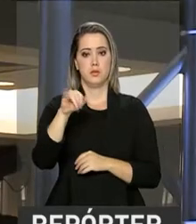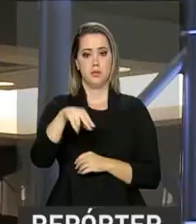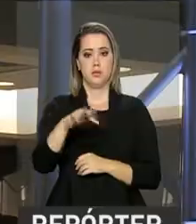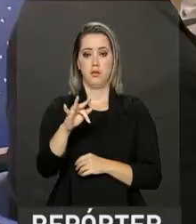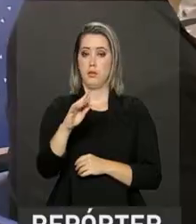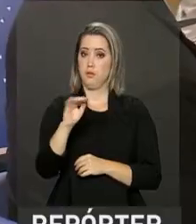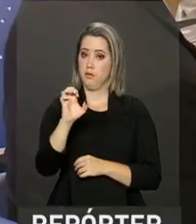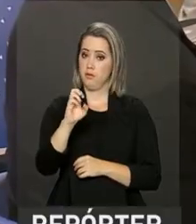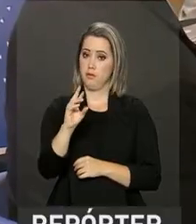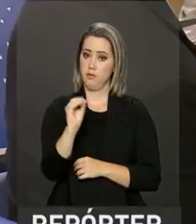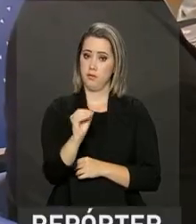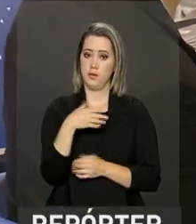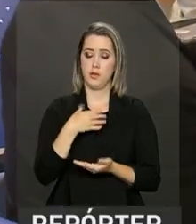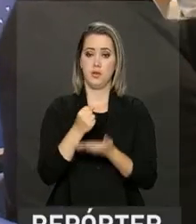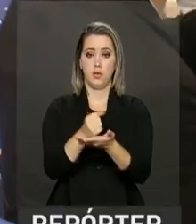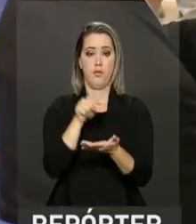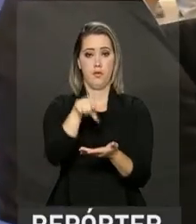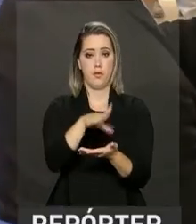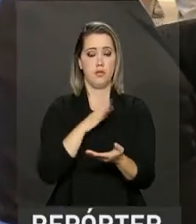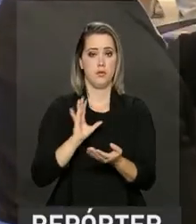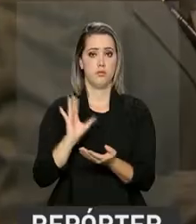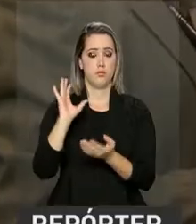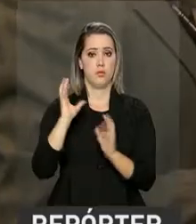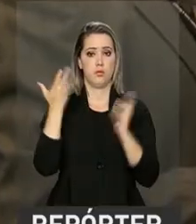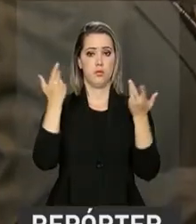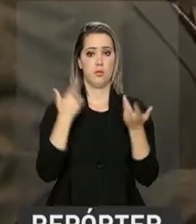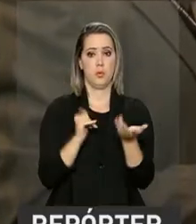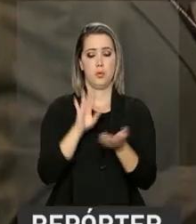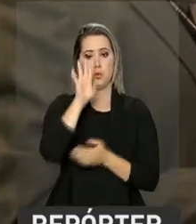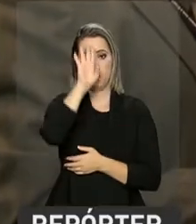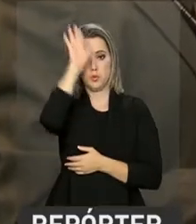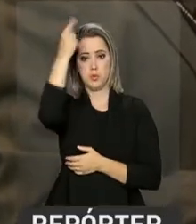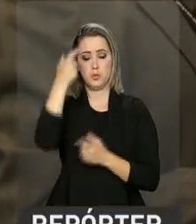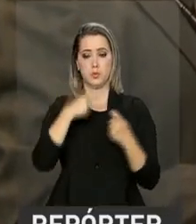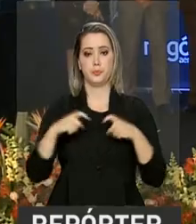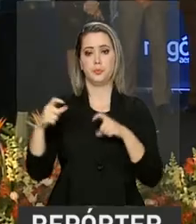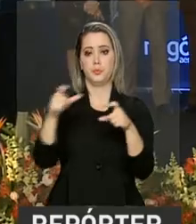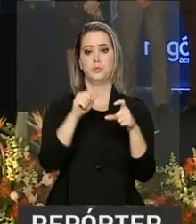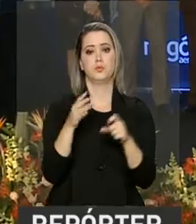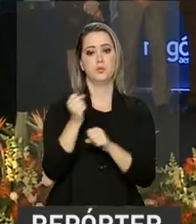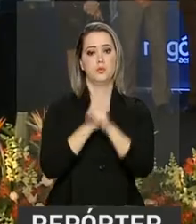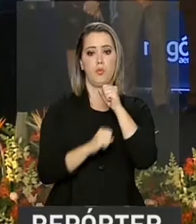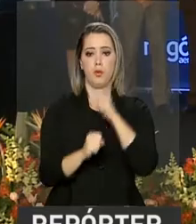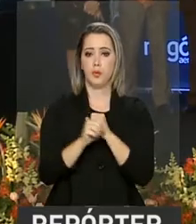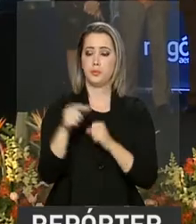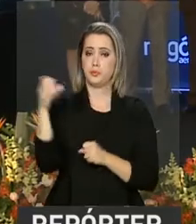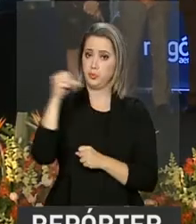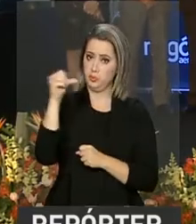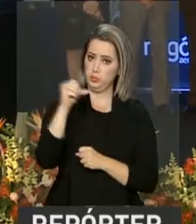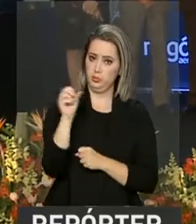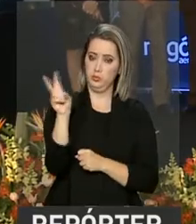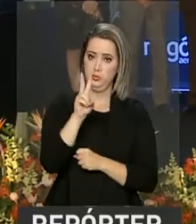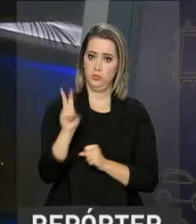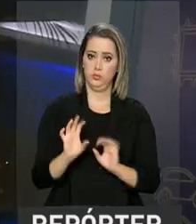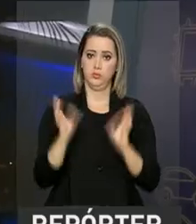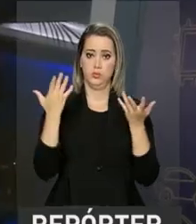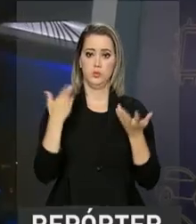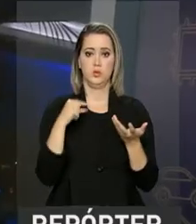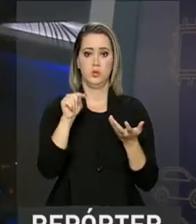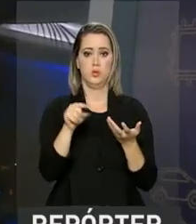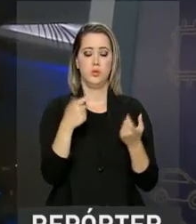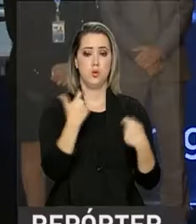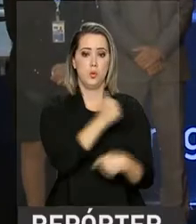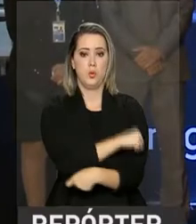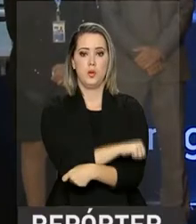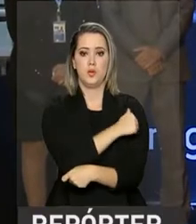realizado eventos nos principais aeroportos brasileiros desde o final do ano passado. A nona edição do voo de negócios foi no